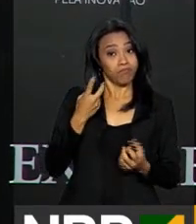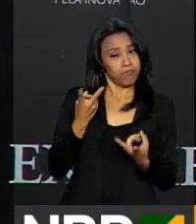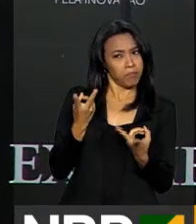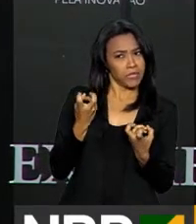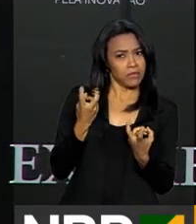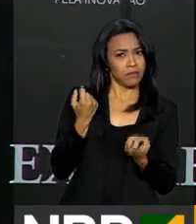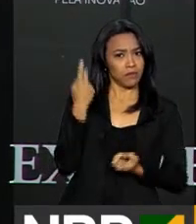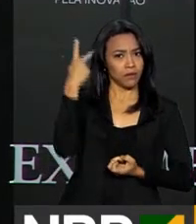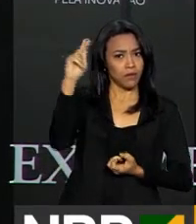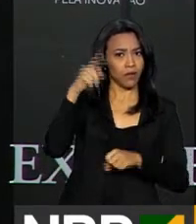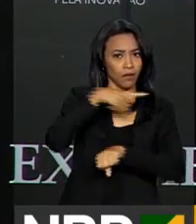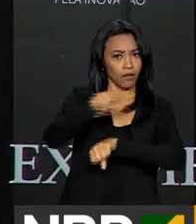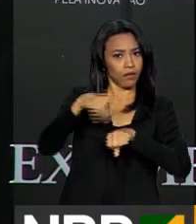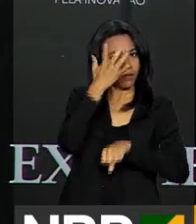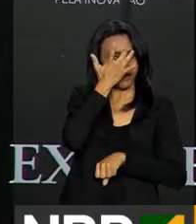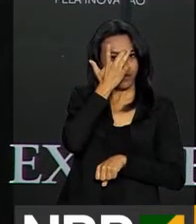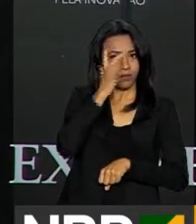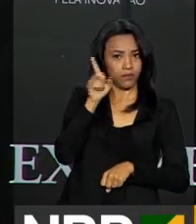que lá